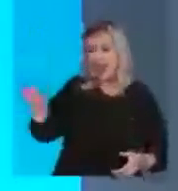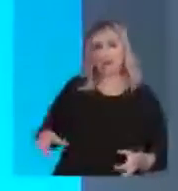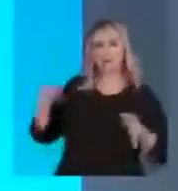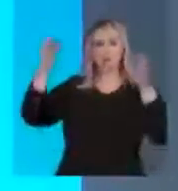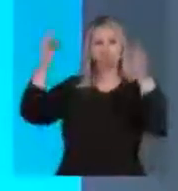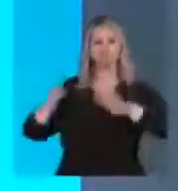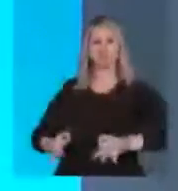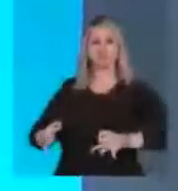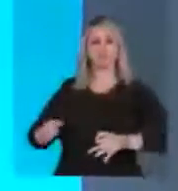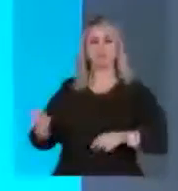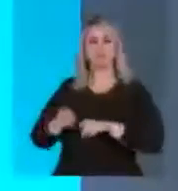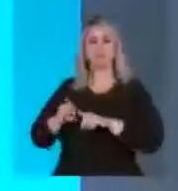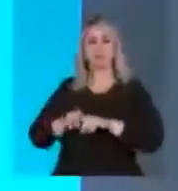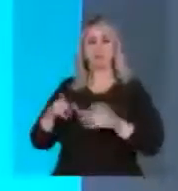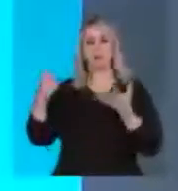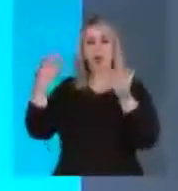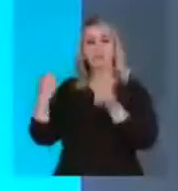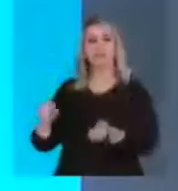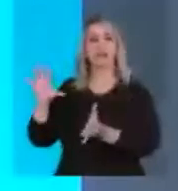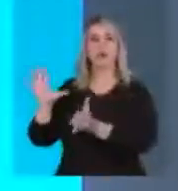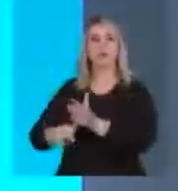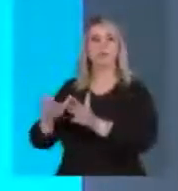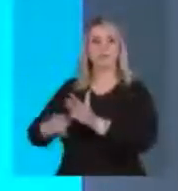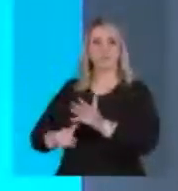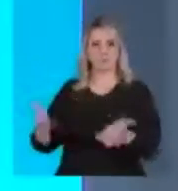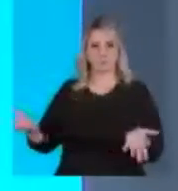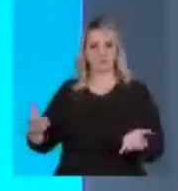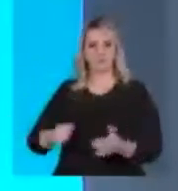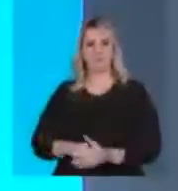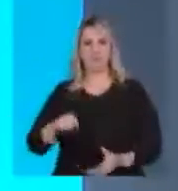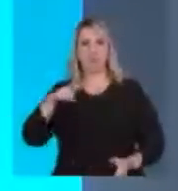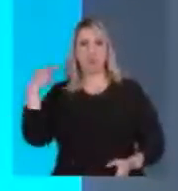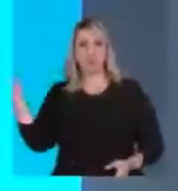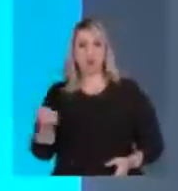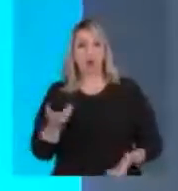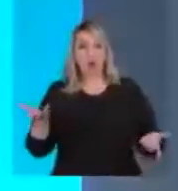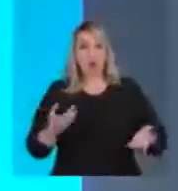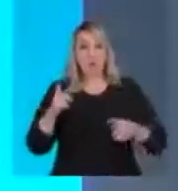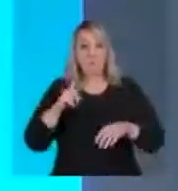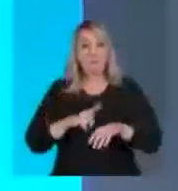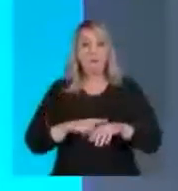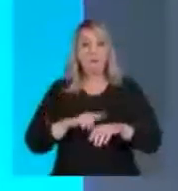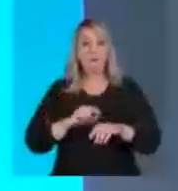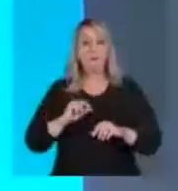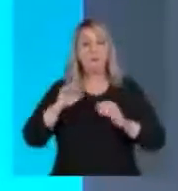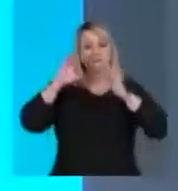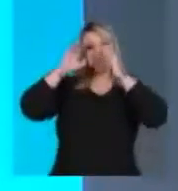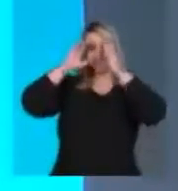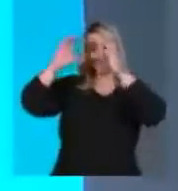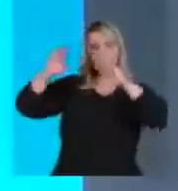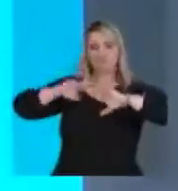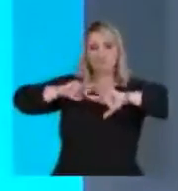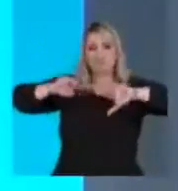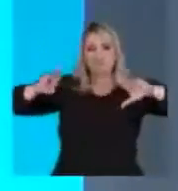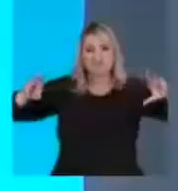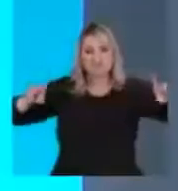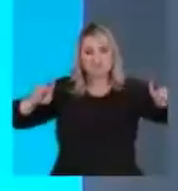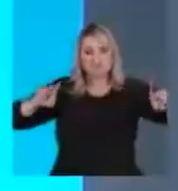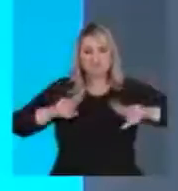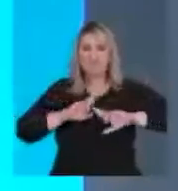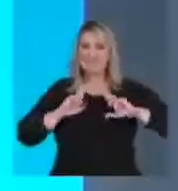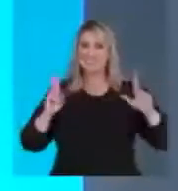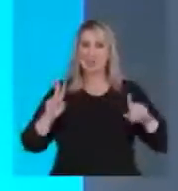não convivência com o crime com a corrupção nós estamos num momento de respeitar a diversidade pluralidade